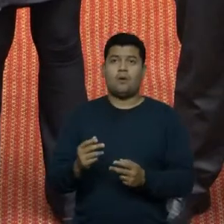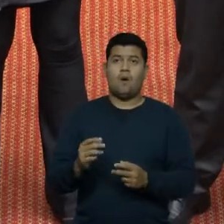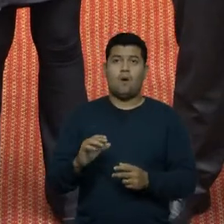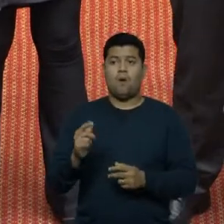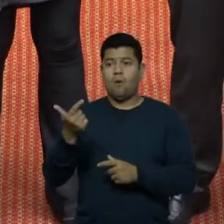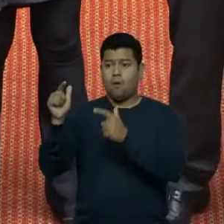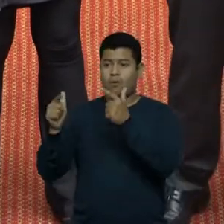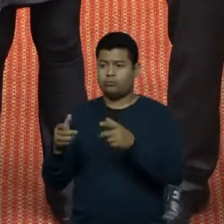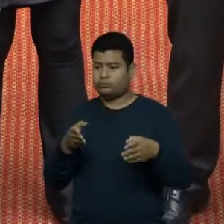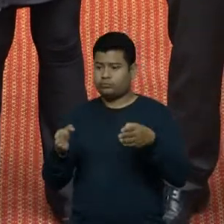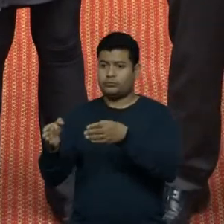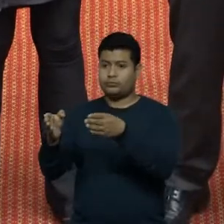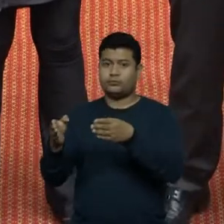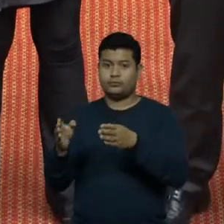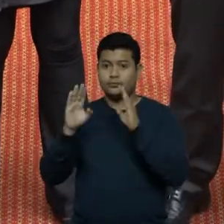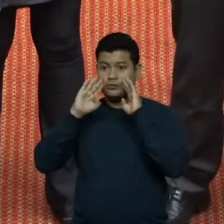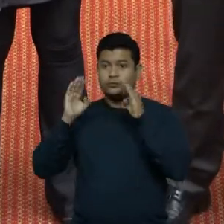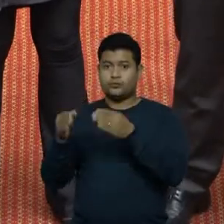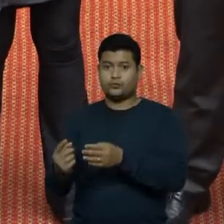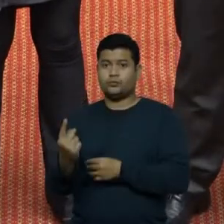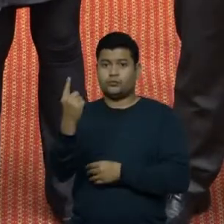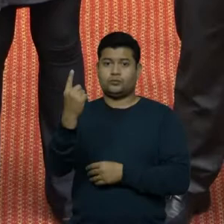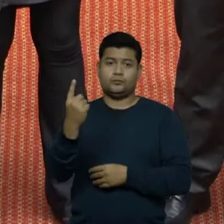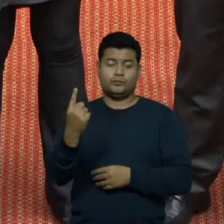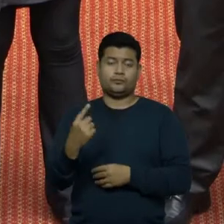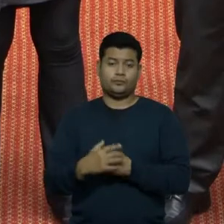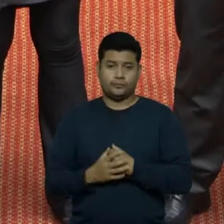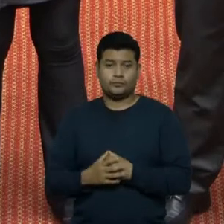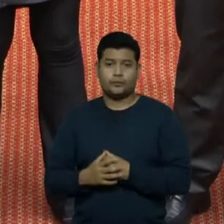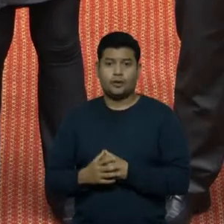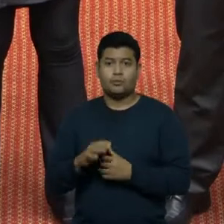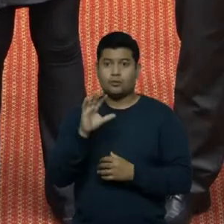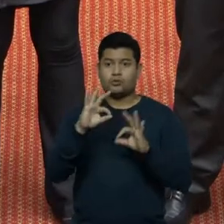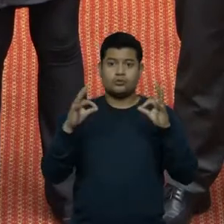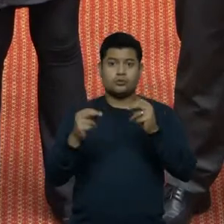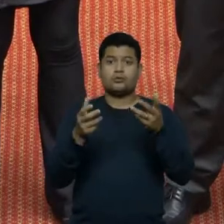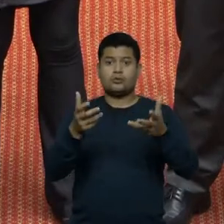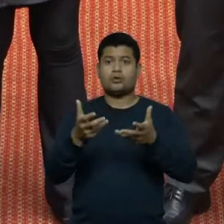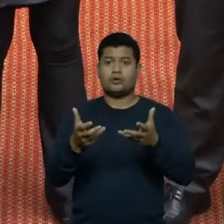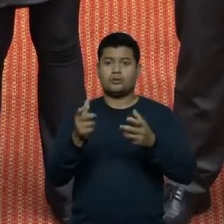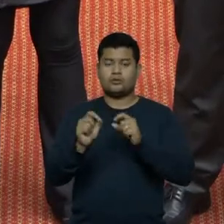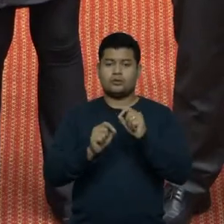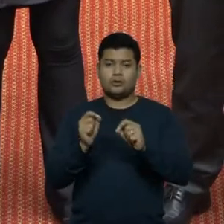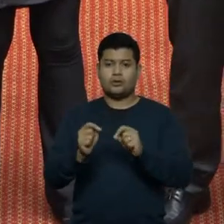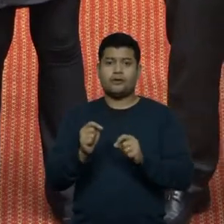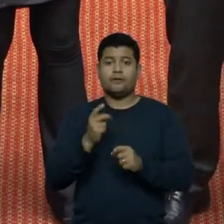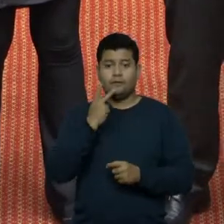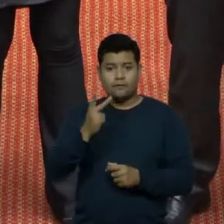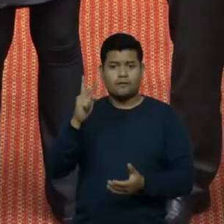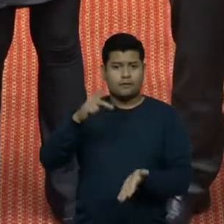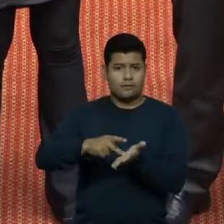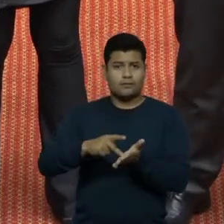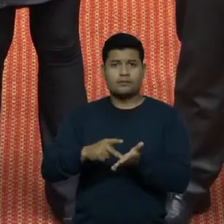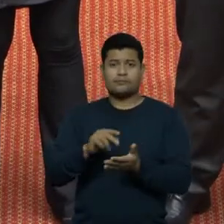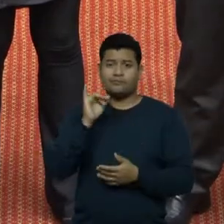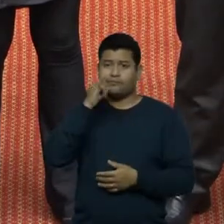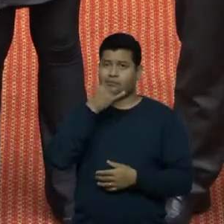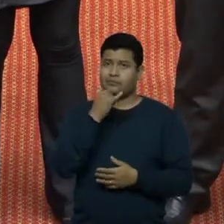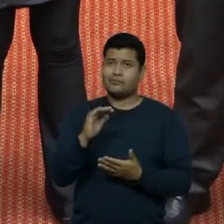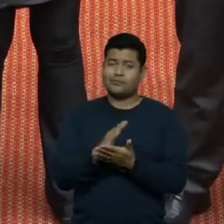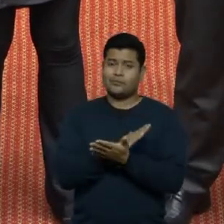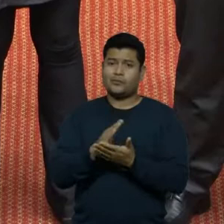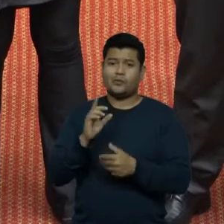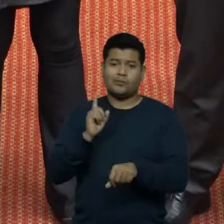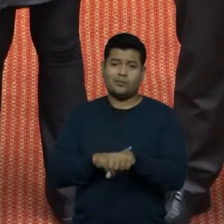outro tem um segmento específico mas todos eles com o mesmo intuito eu te falar a verdade que a população infelizmente nesse pagamento em